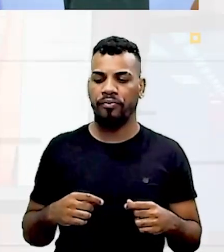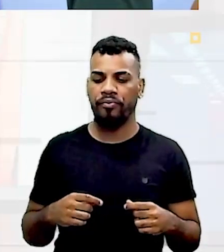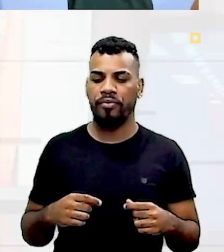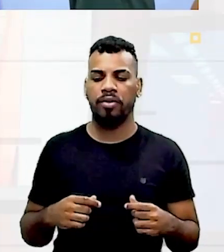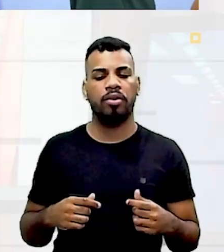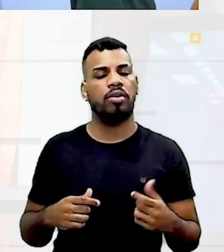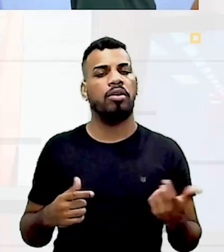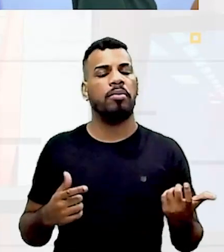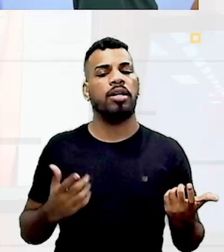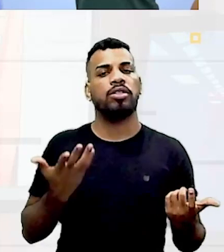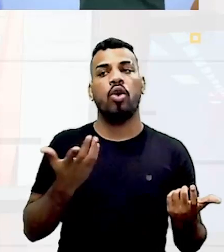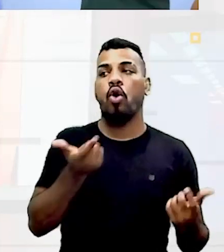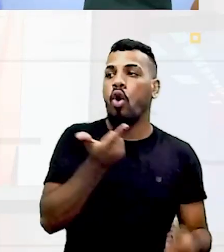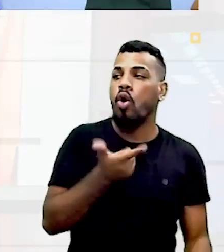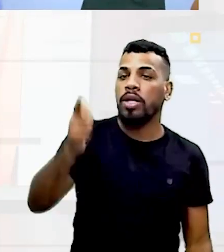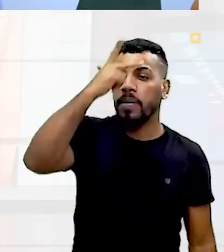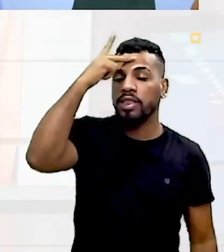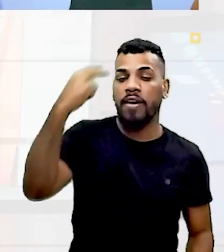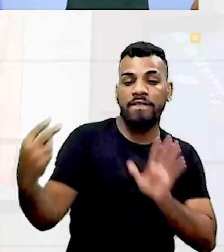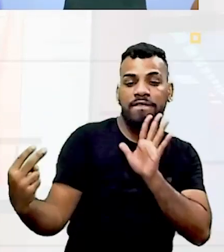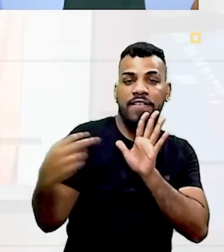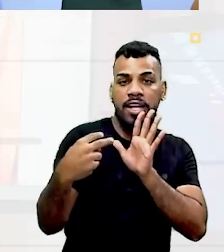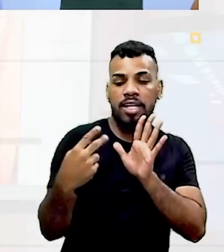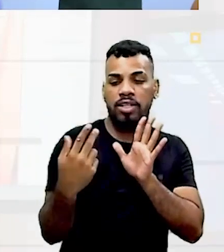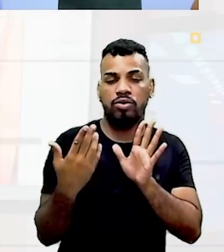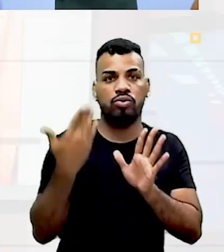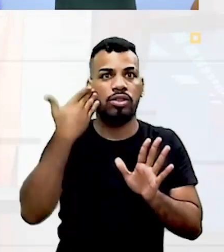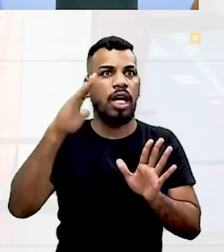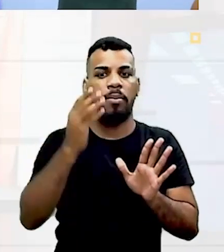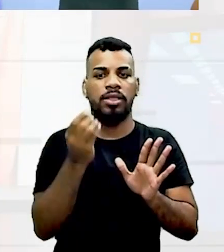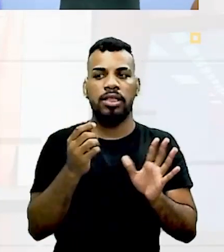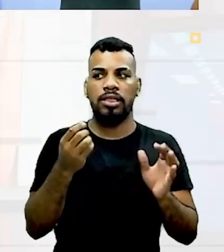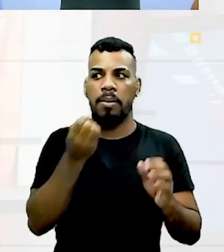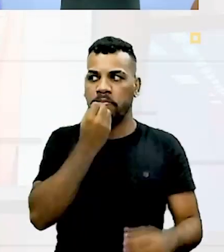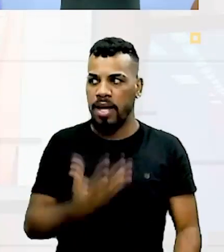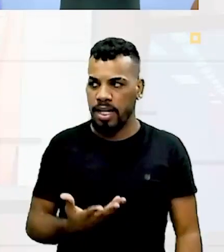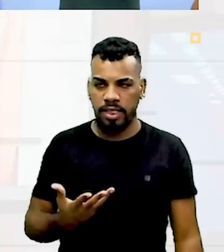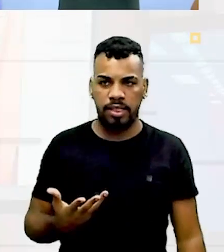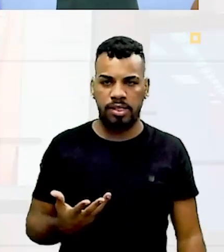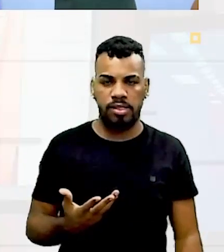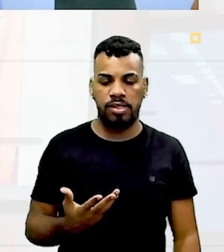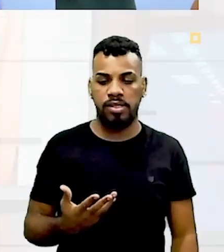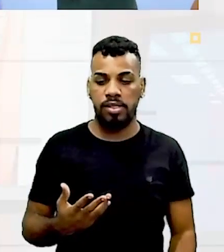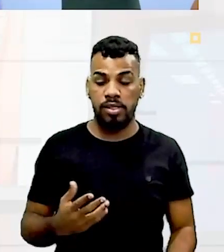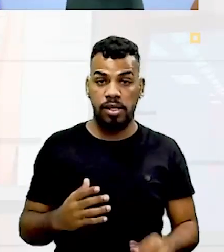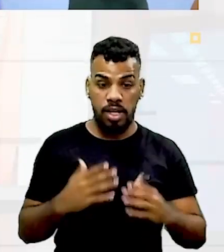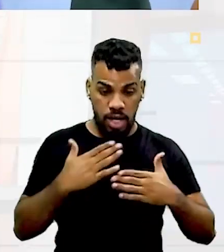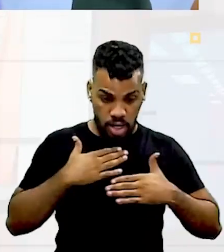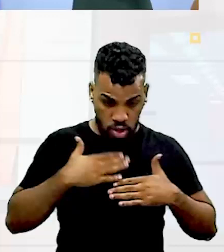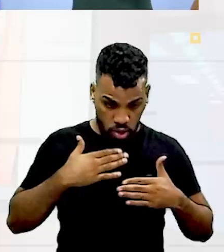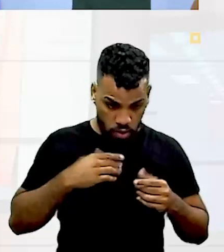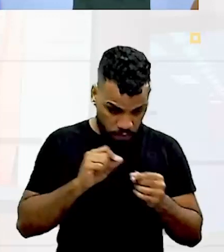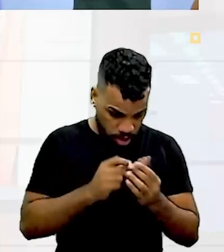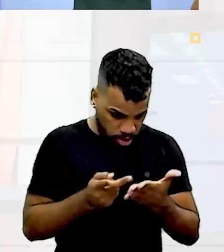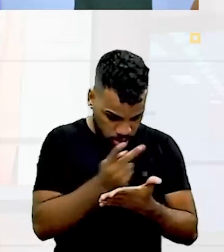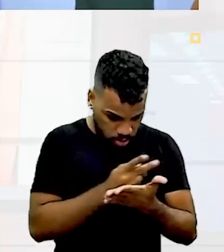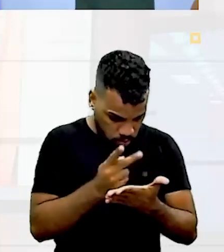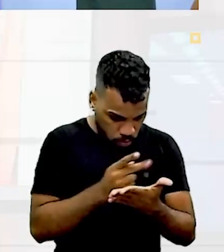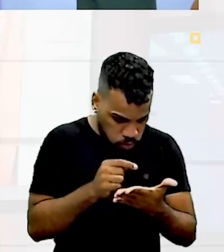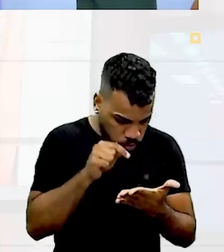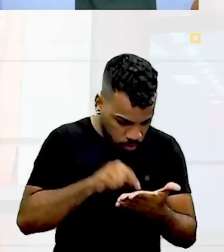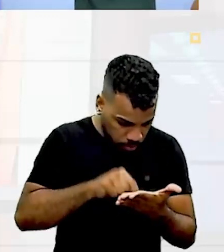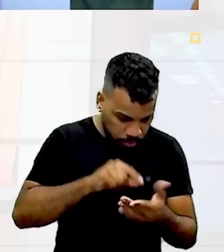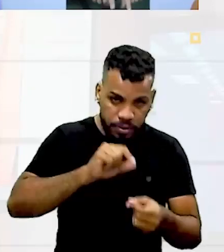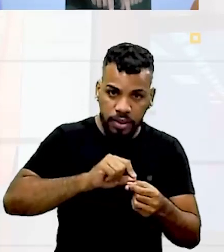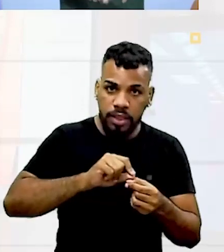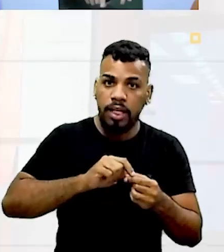outras pessoas veem a sua animação. A sua animação que você produz é a sua visão de algo, é a sua